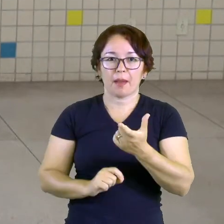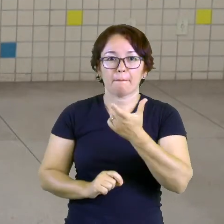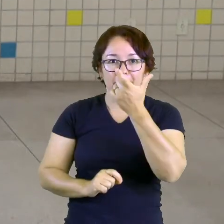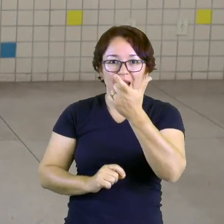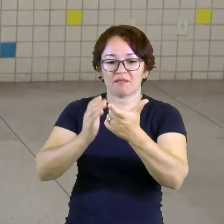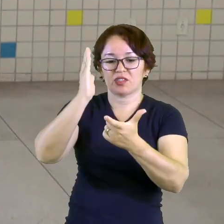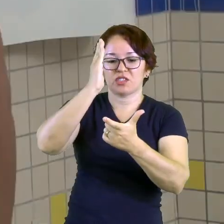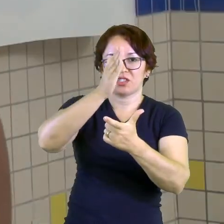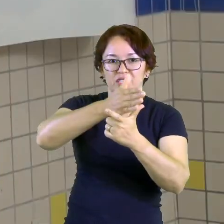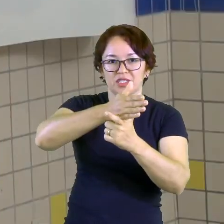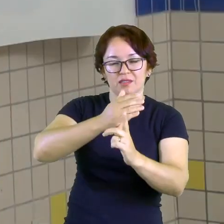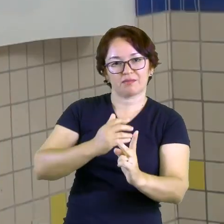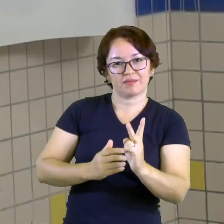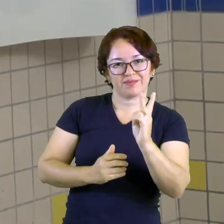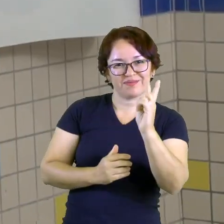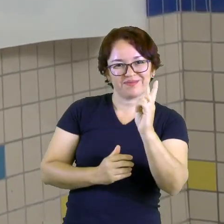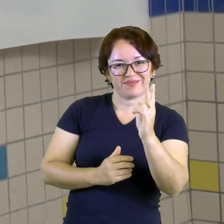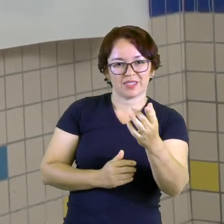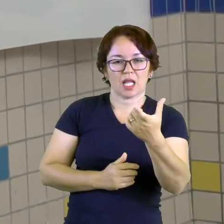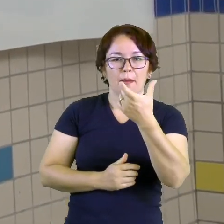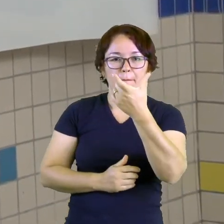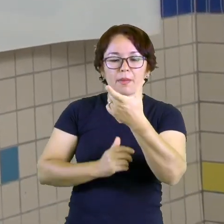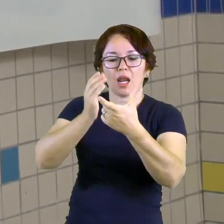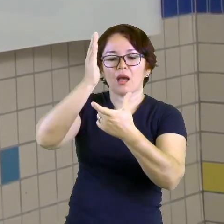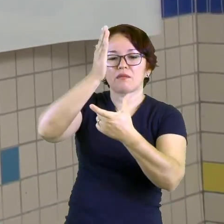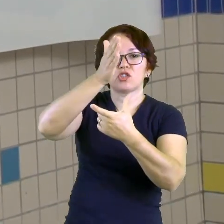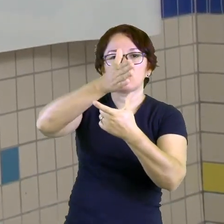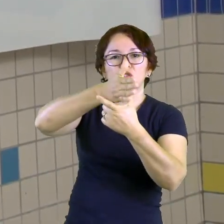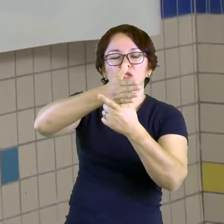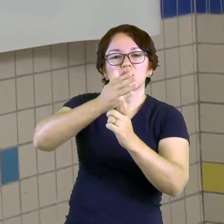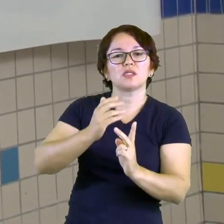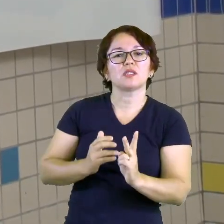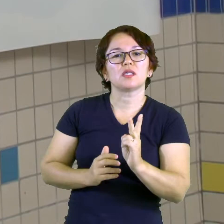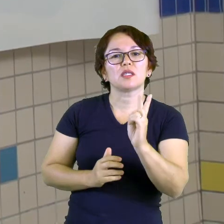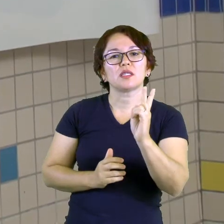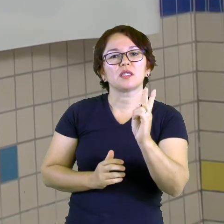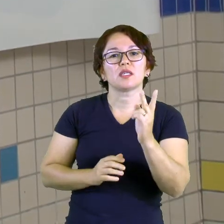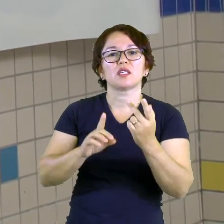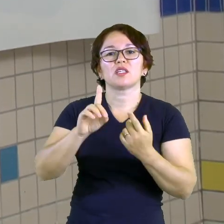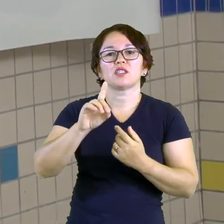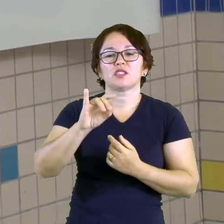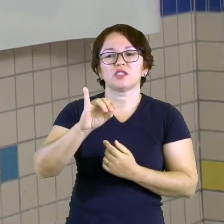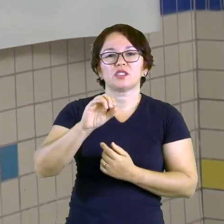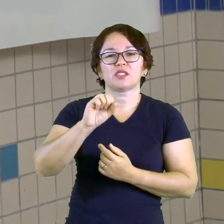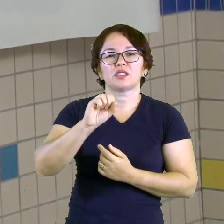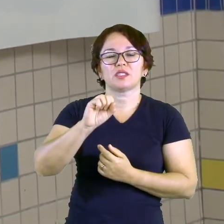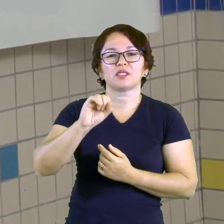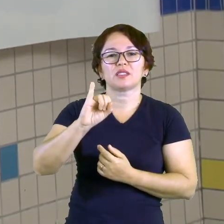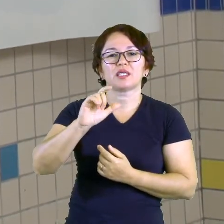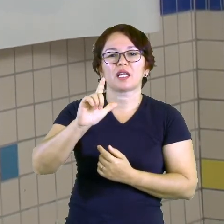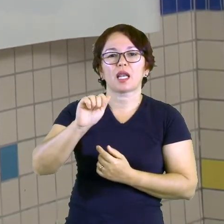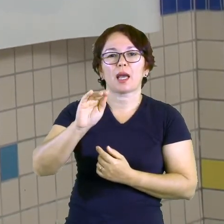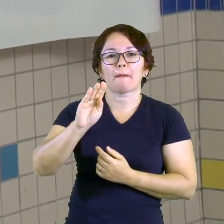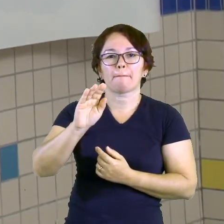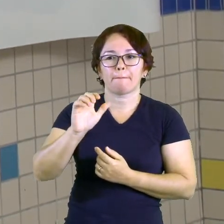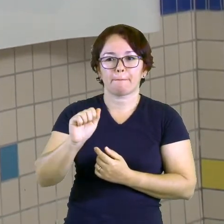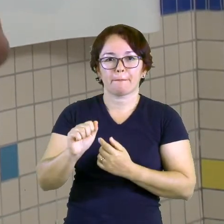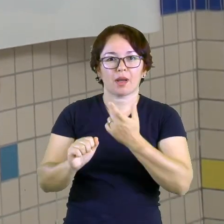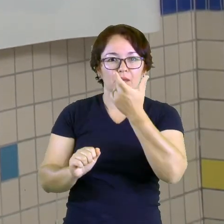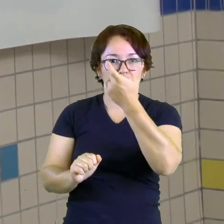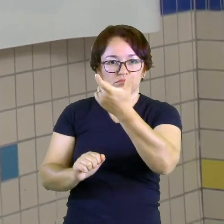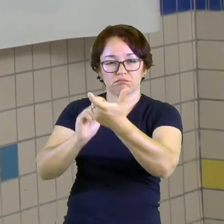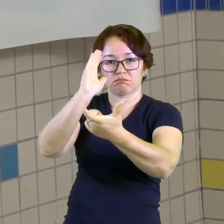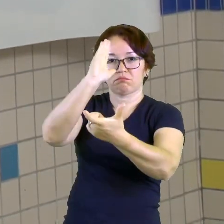dissílabas. Quando a palavra é dissílaba, olha o nome, dissílaba, lembra o quê?